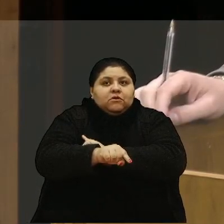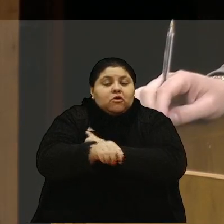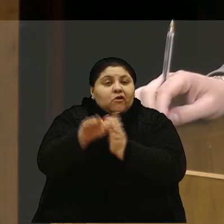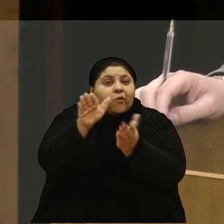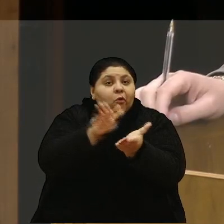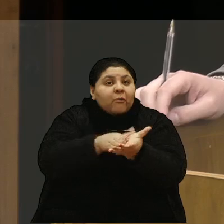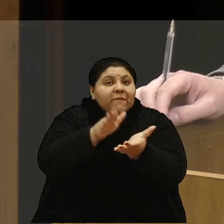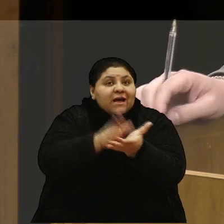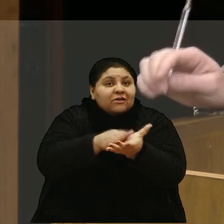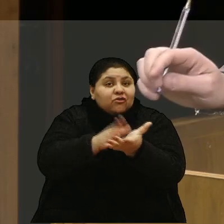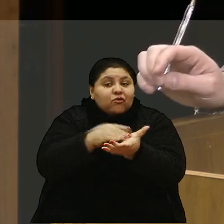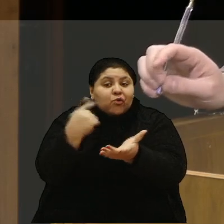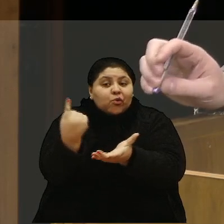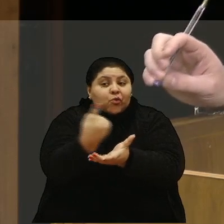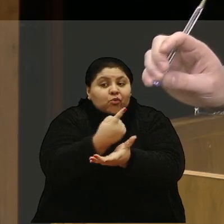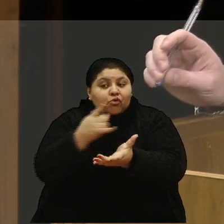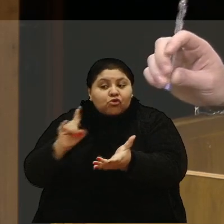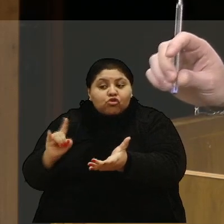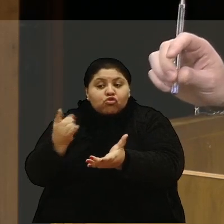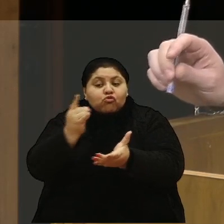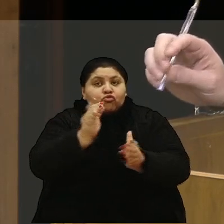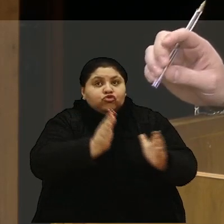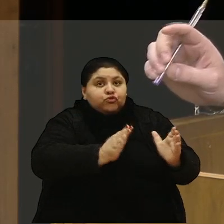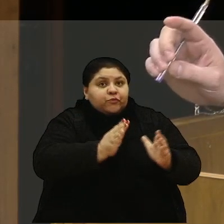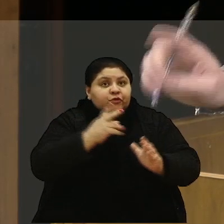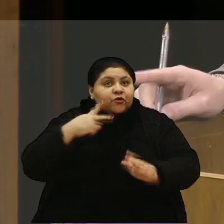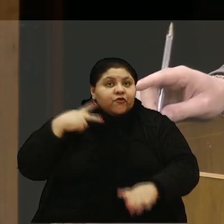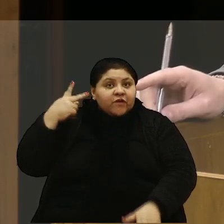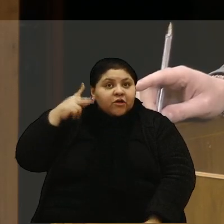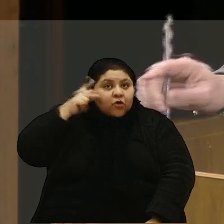por nós na última legislatura, vereador Iago.